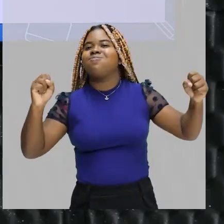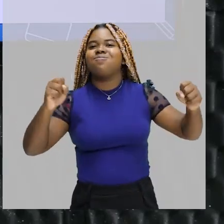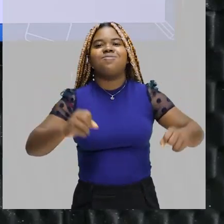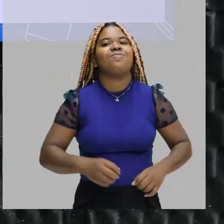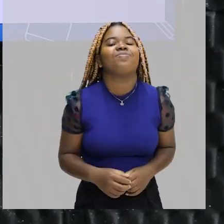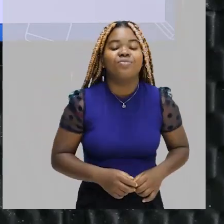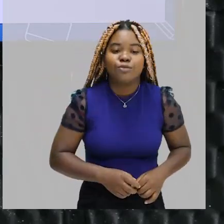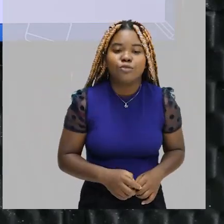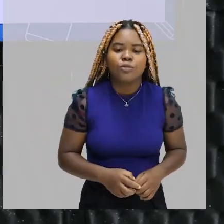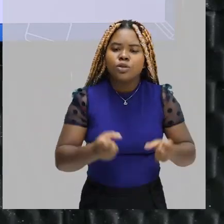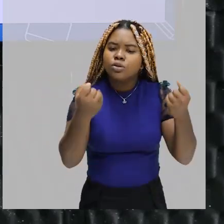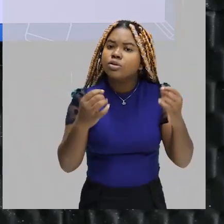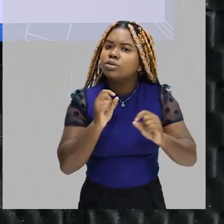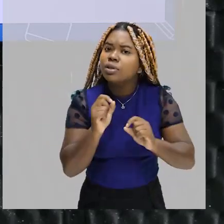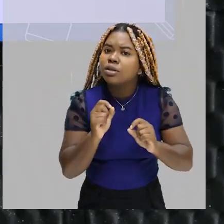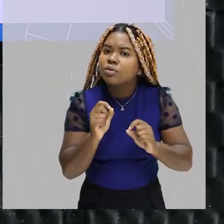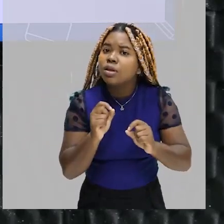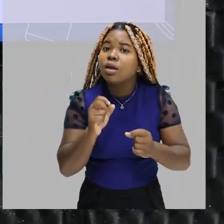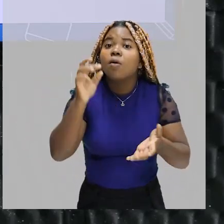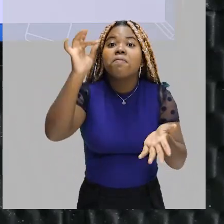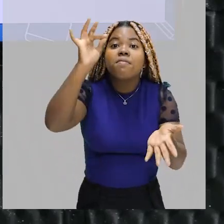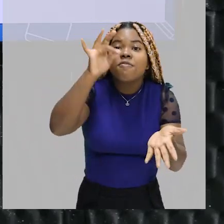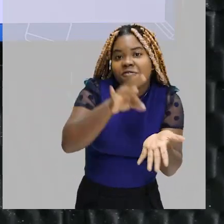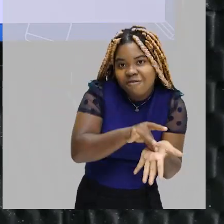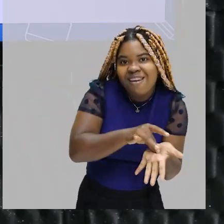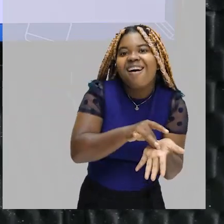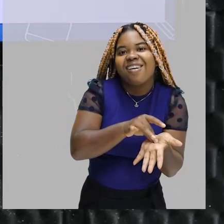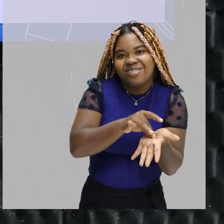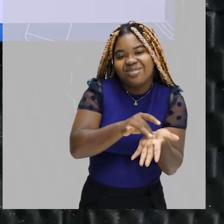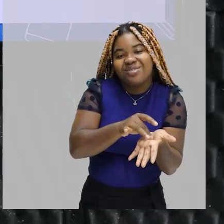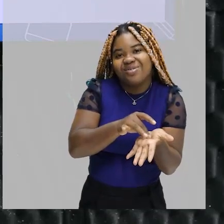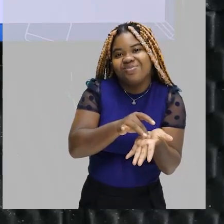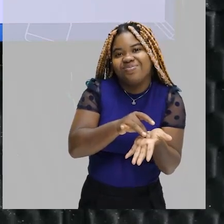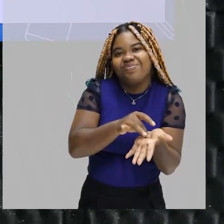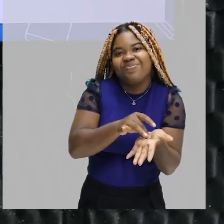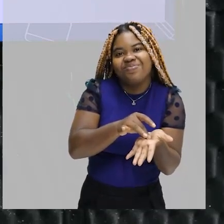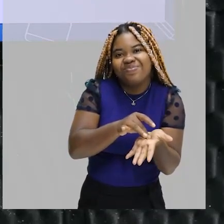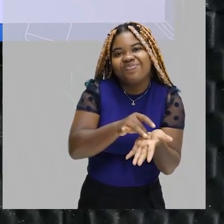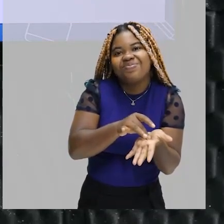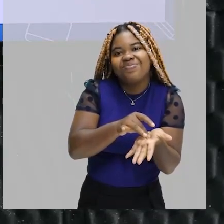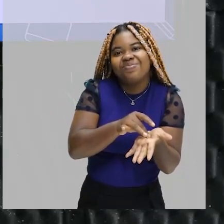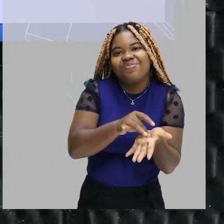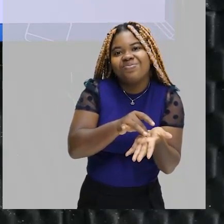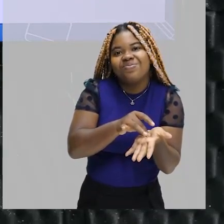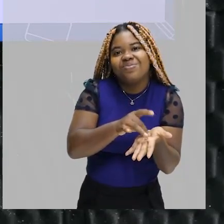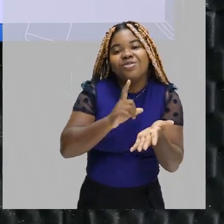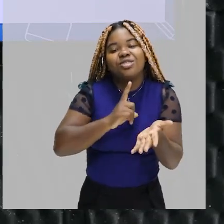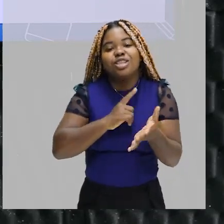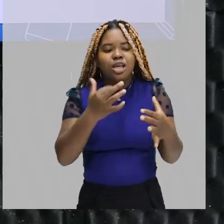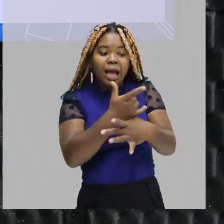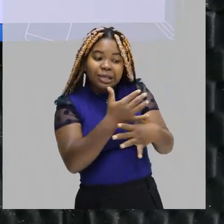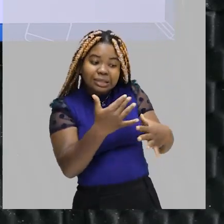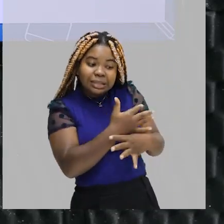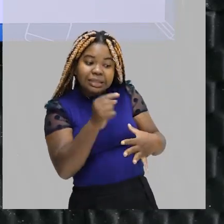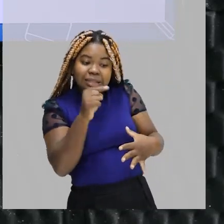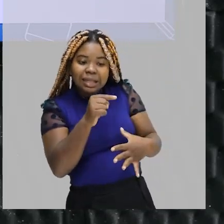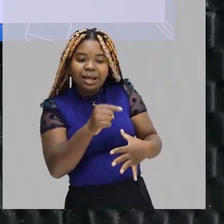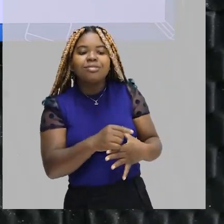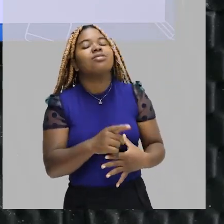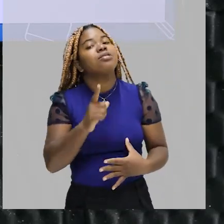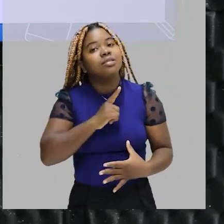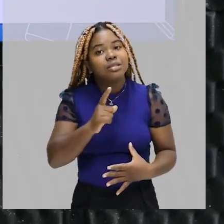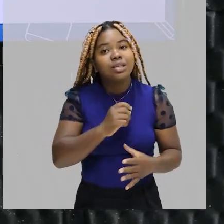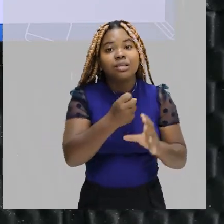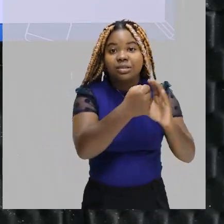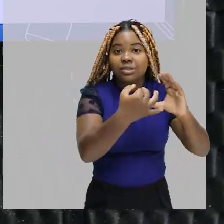estou falando do quê? De um fato. É uma constatação. Quando você considera a cidade, ela tem essa condição,